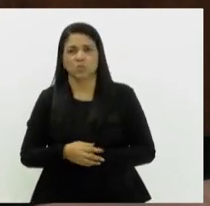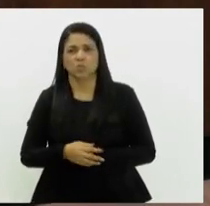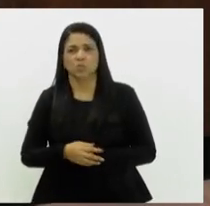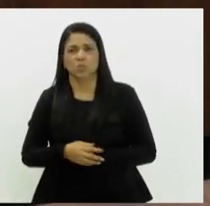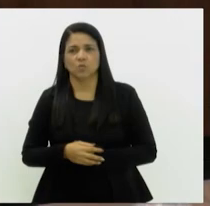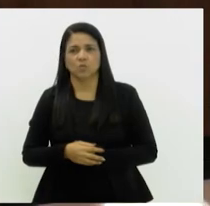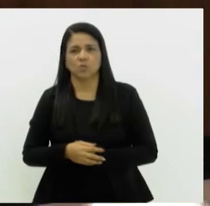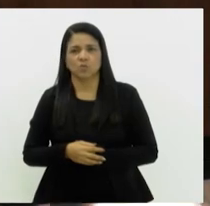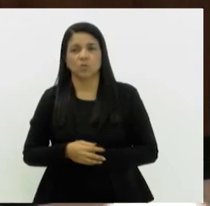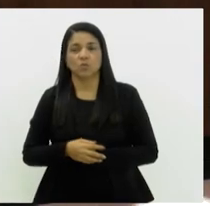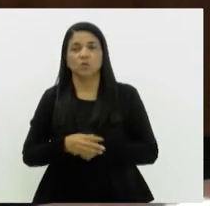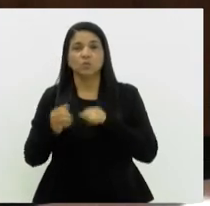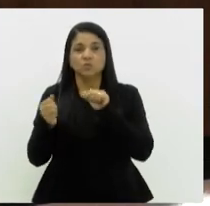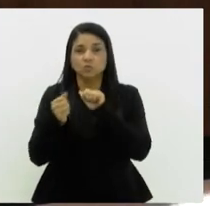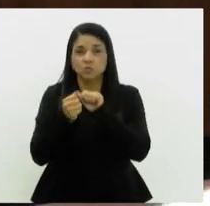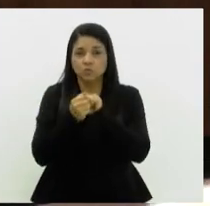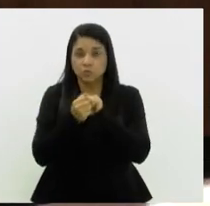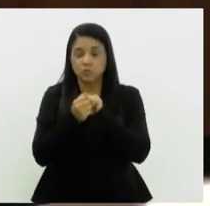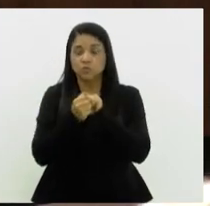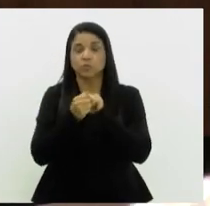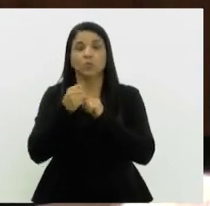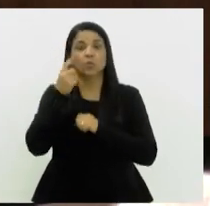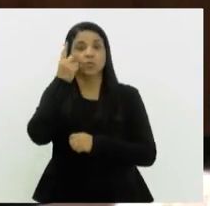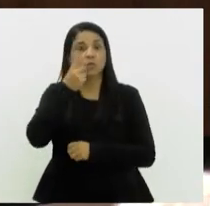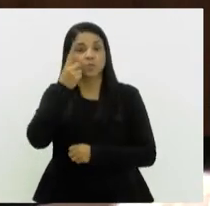de ir com o deputado Amorim,